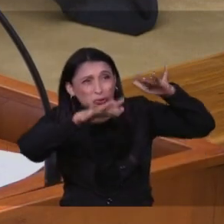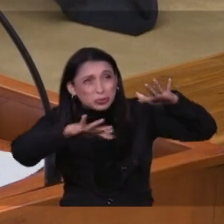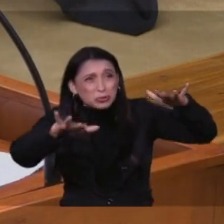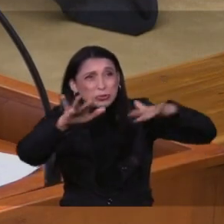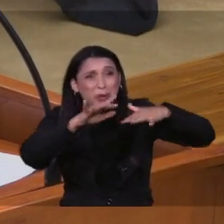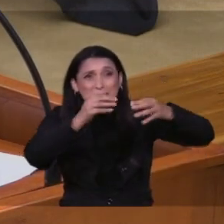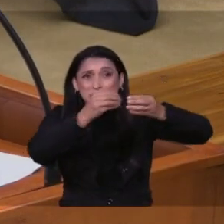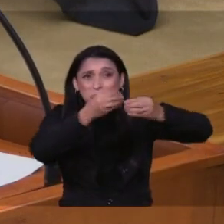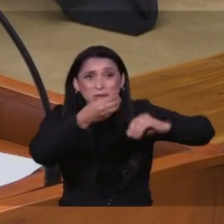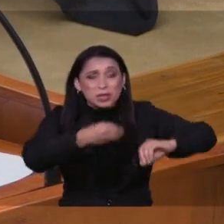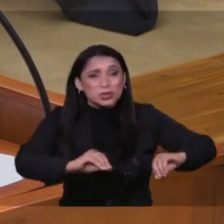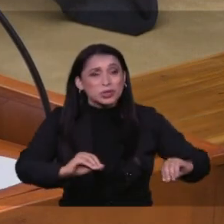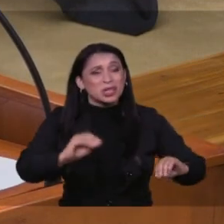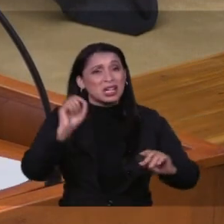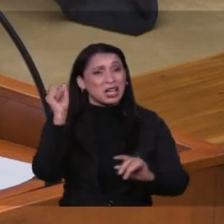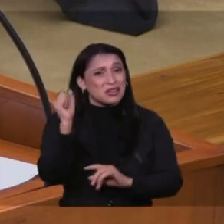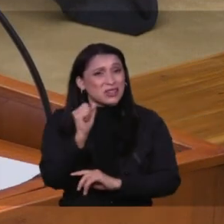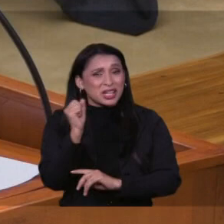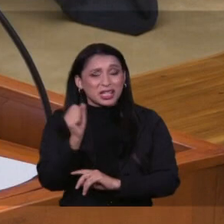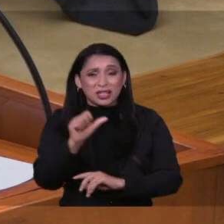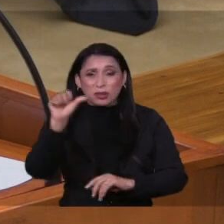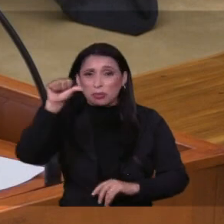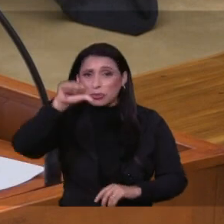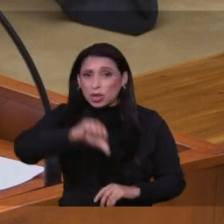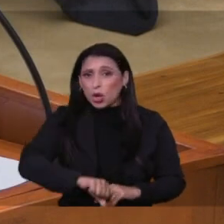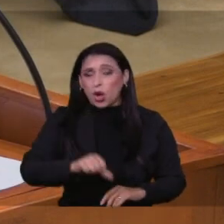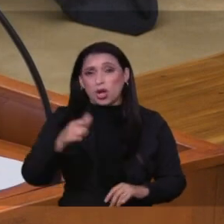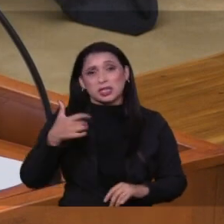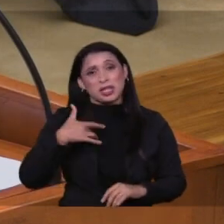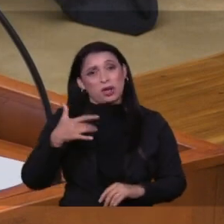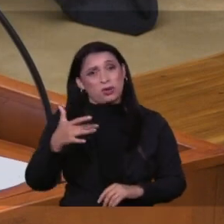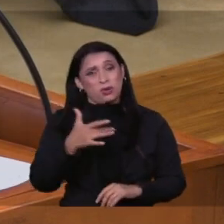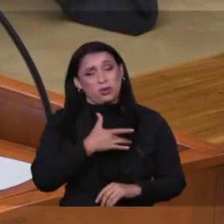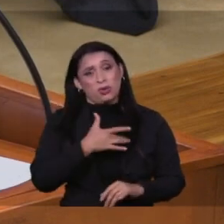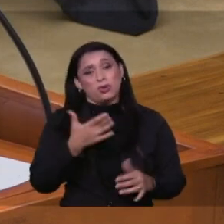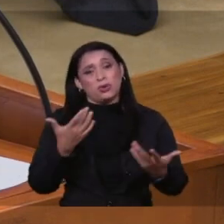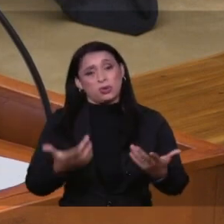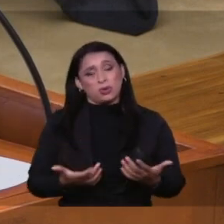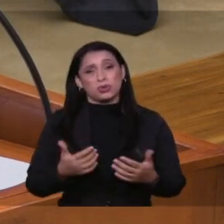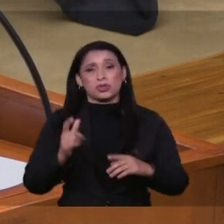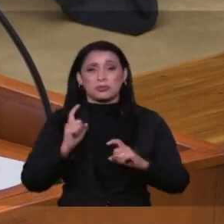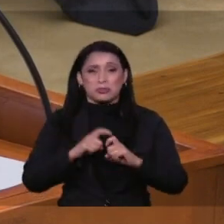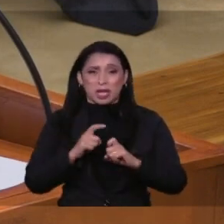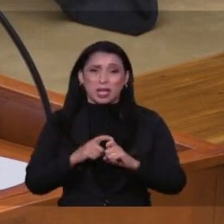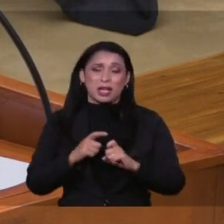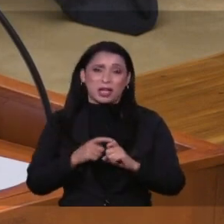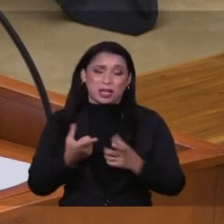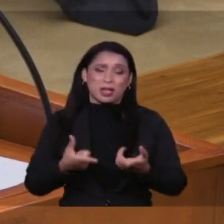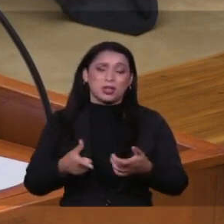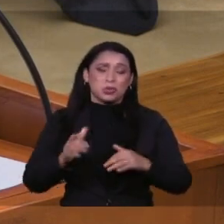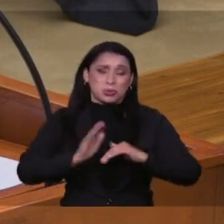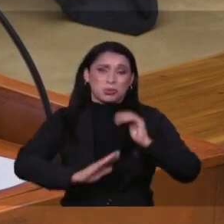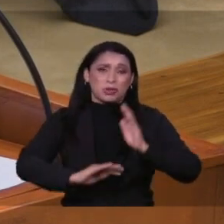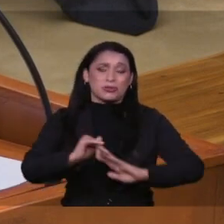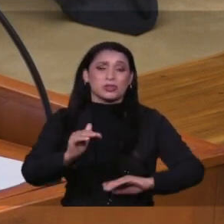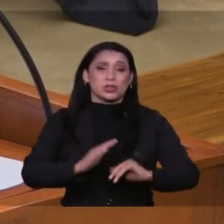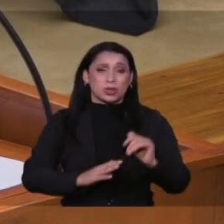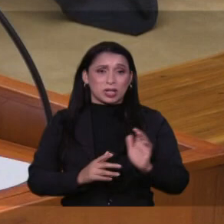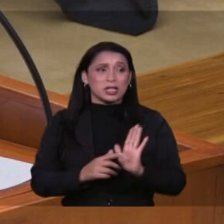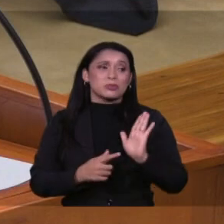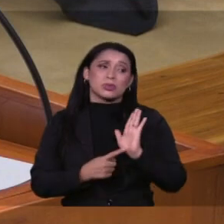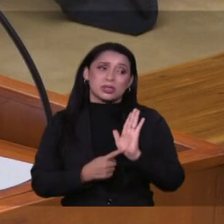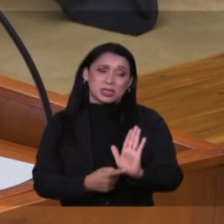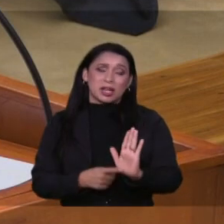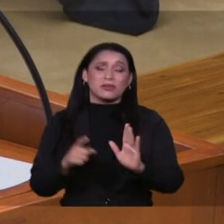certamente prejudicavam, agravavam a condição de saúde. Também foi relatado por diversos especialistas, médicos, cientistas, que também traziam essa